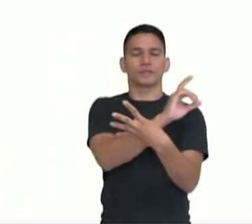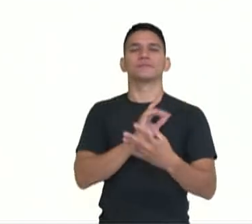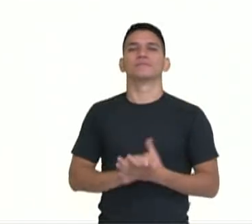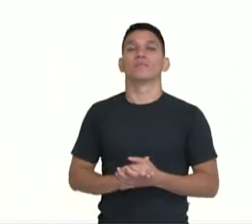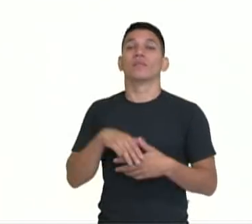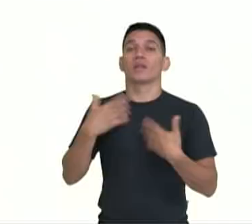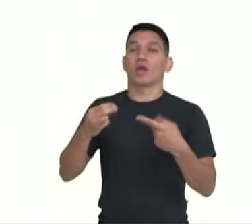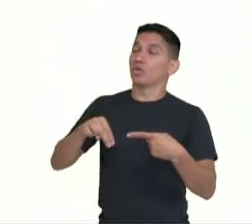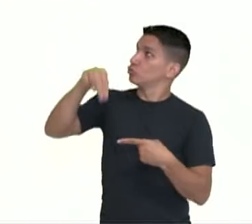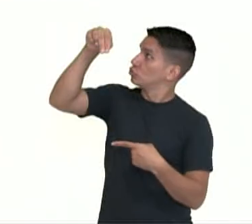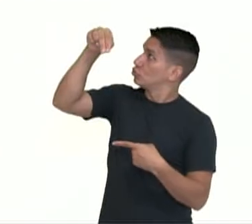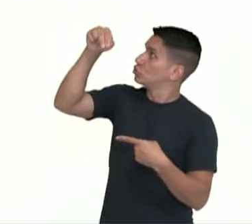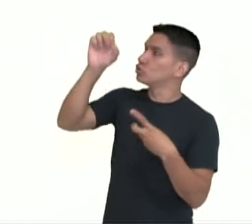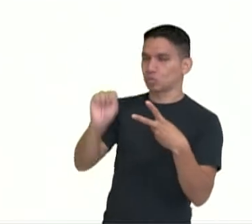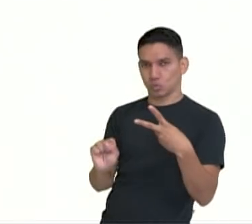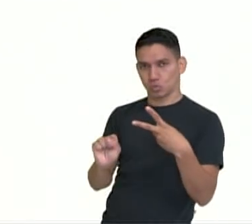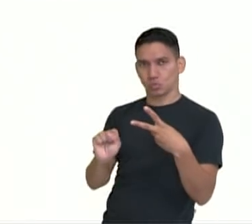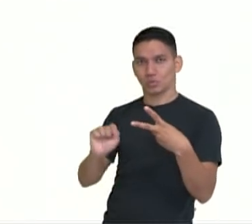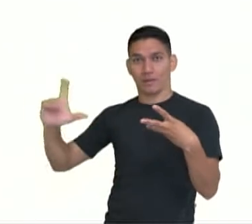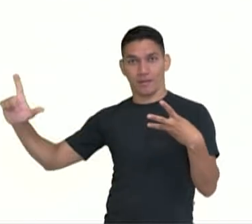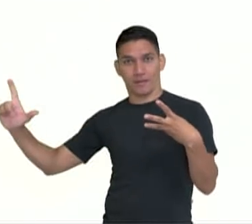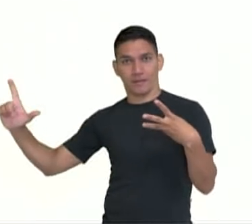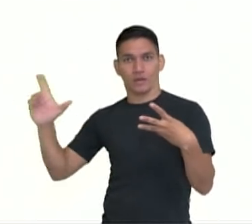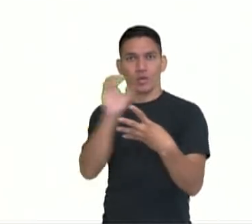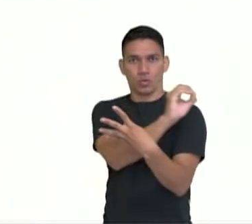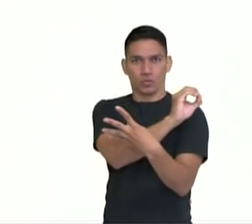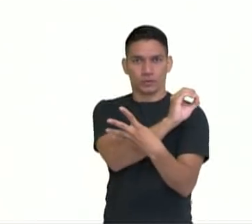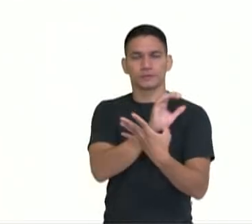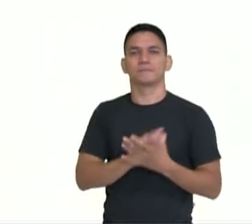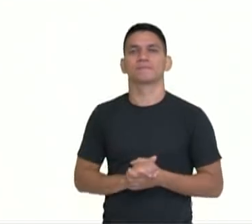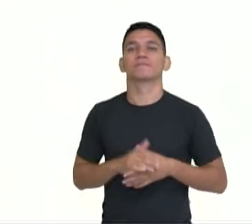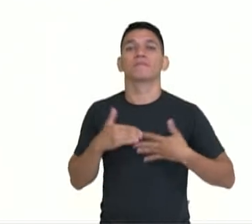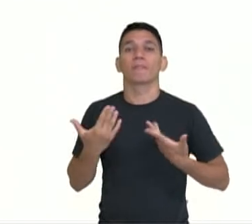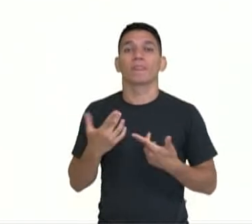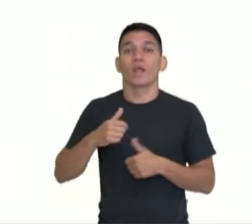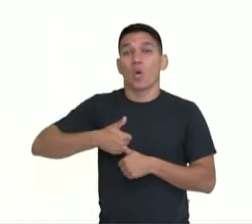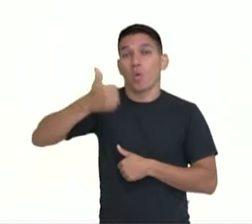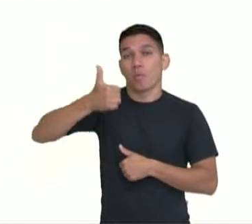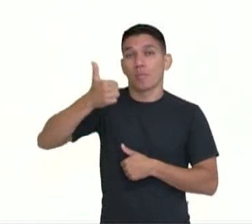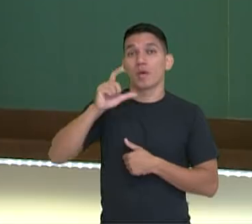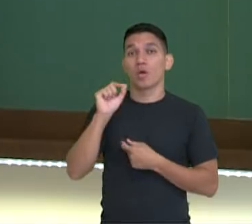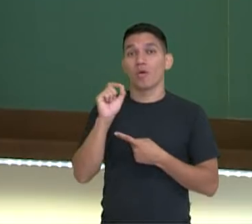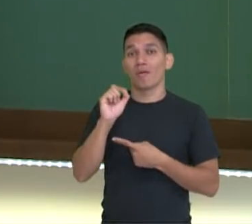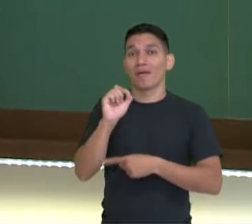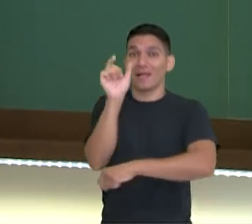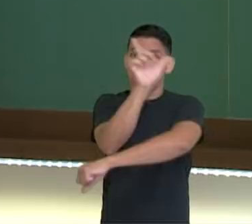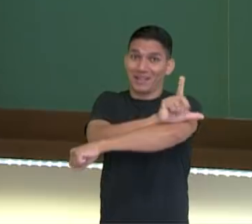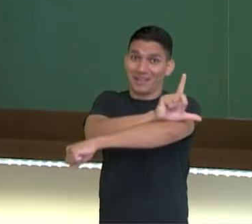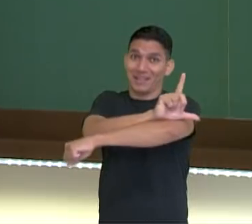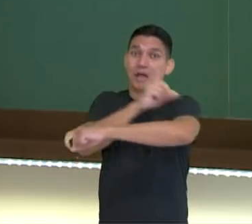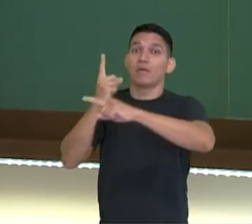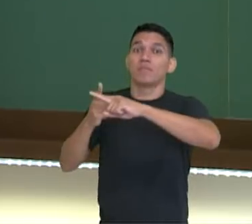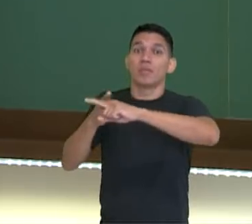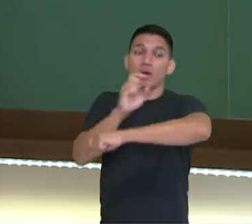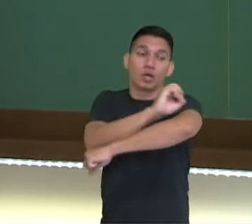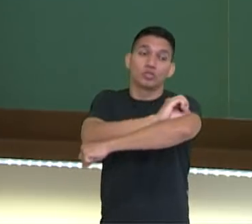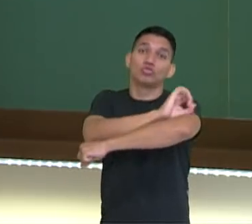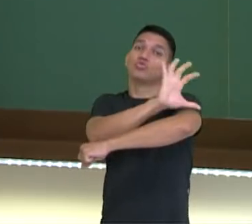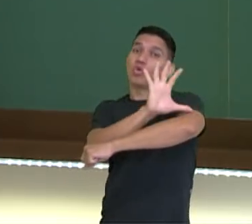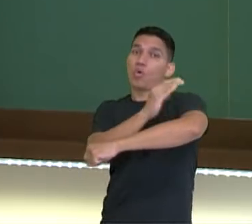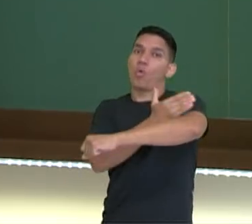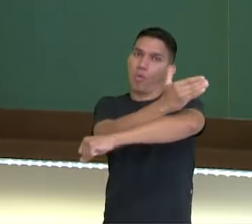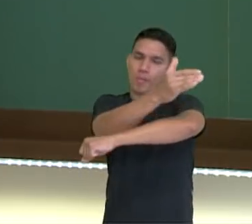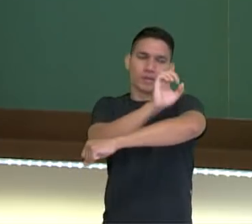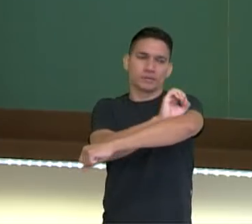norte, sul, leste, oeste. O primeiro que se estabelece é o leste a partir da observação do nascer do sol